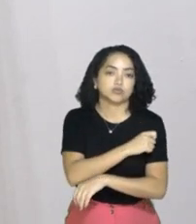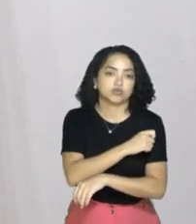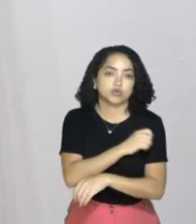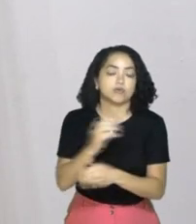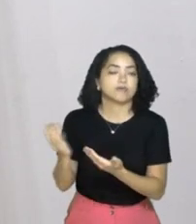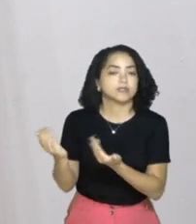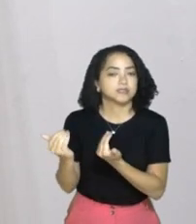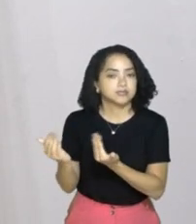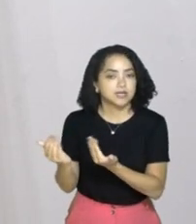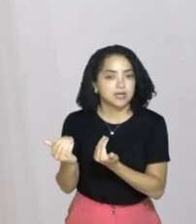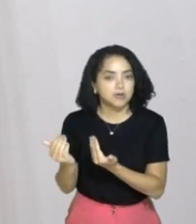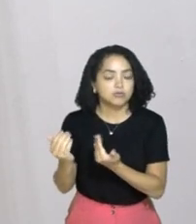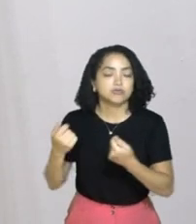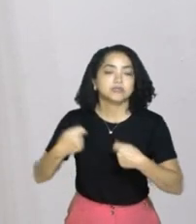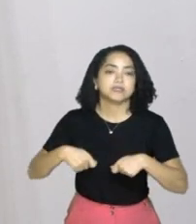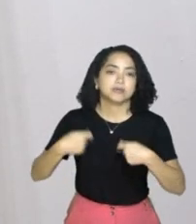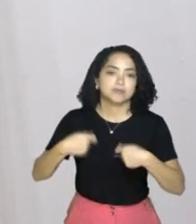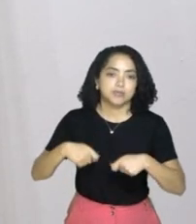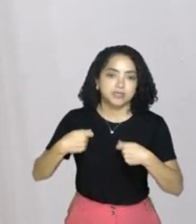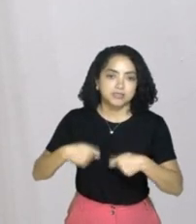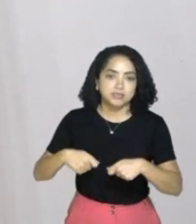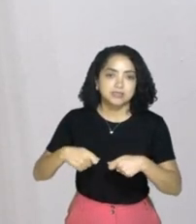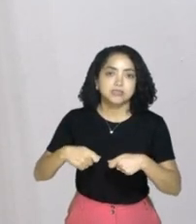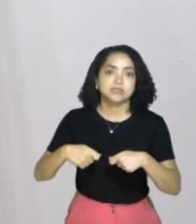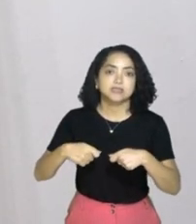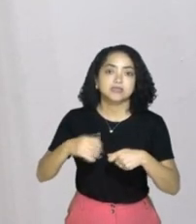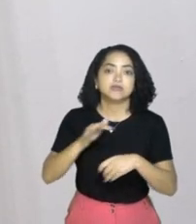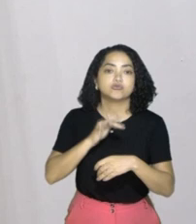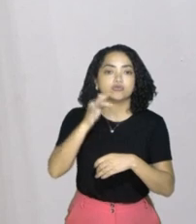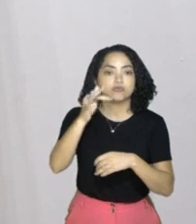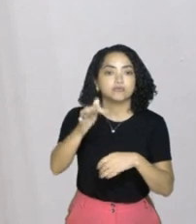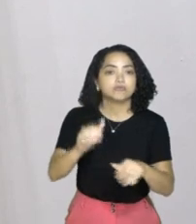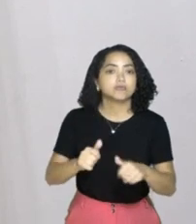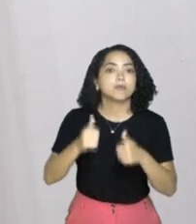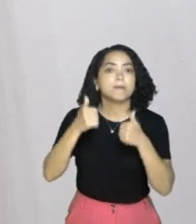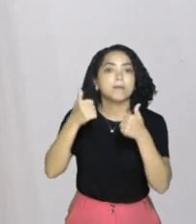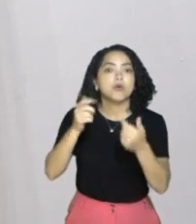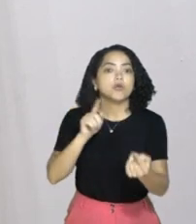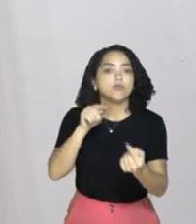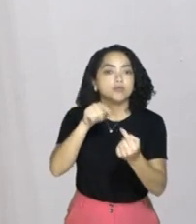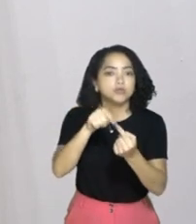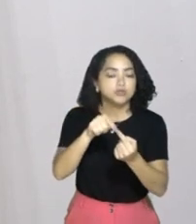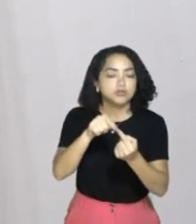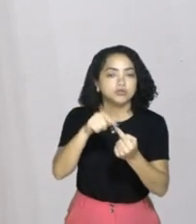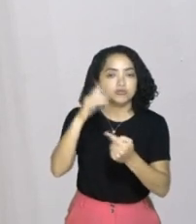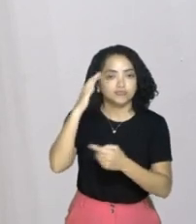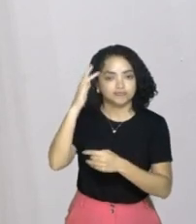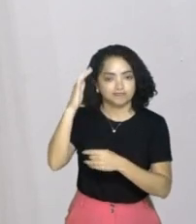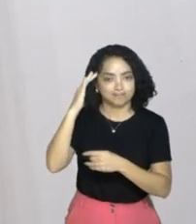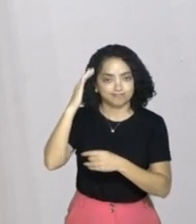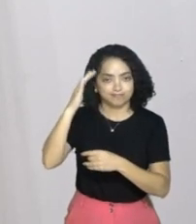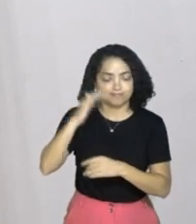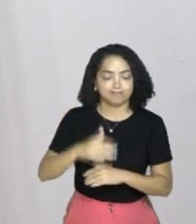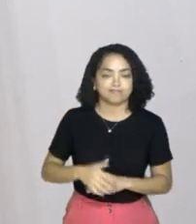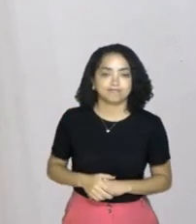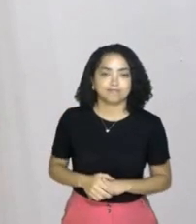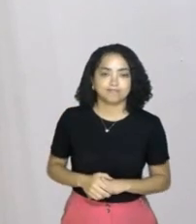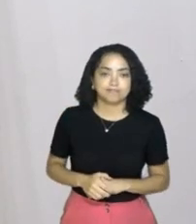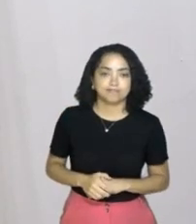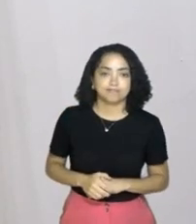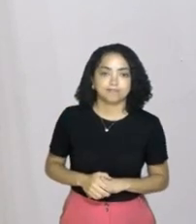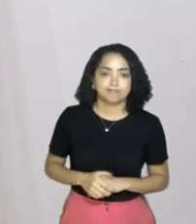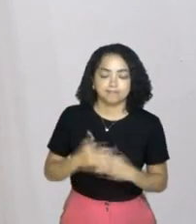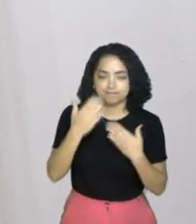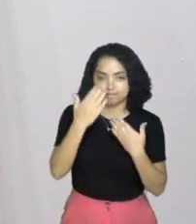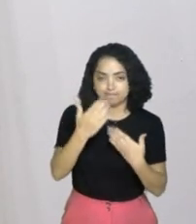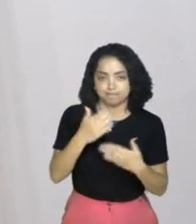que tanto precisam de um Horizonte melhor para poder voltar a sonhar era isso o senhor presidente Muito